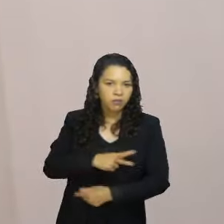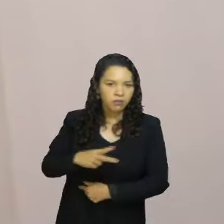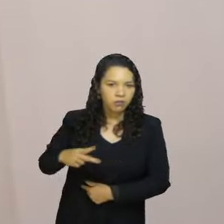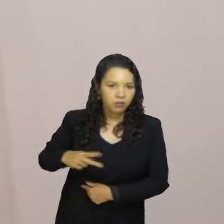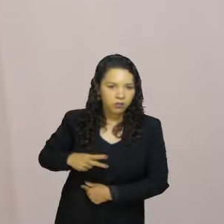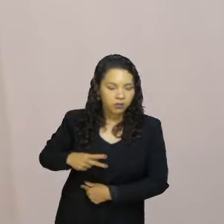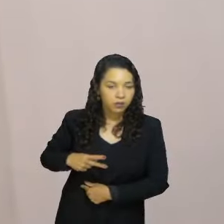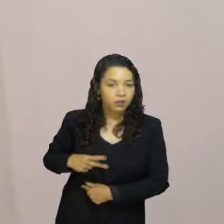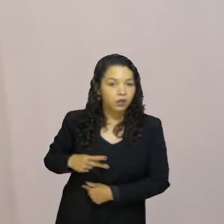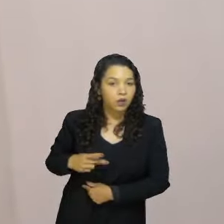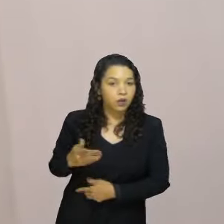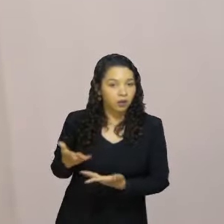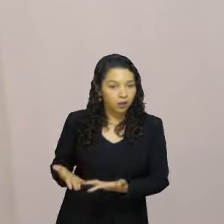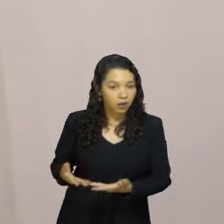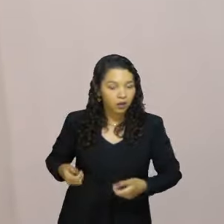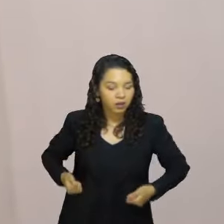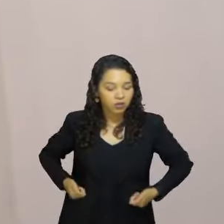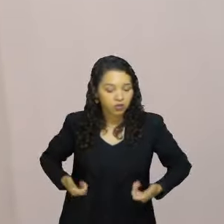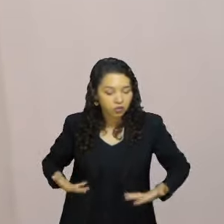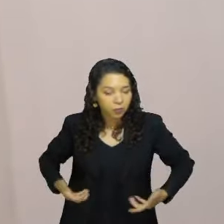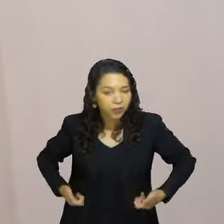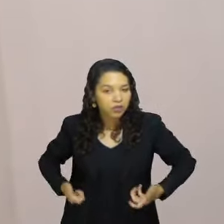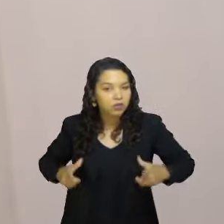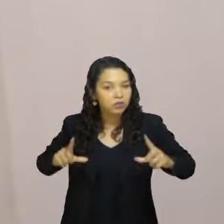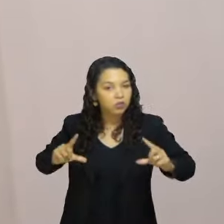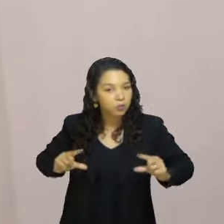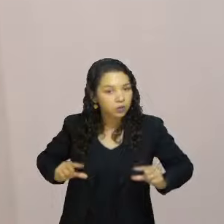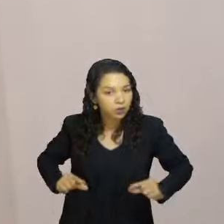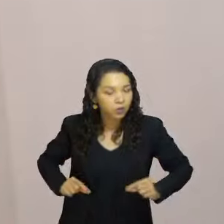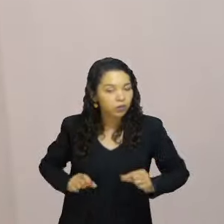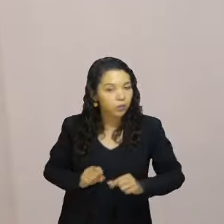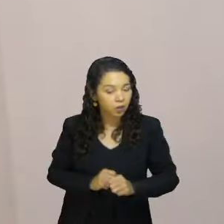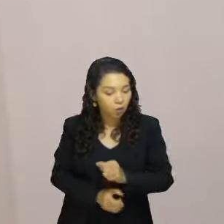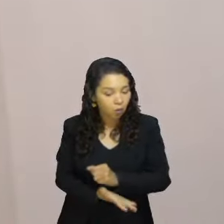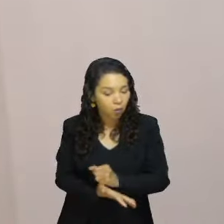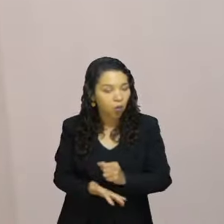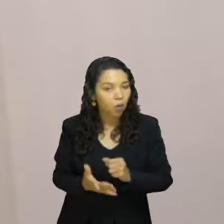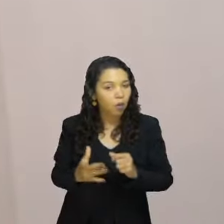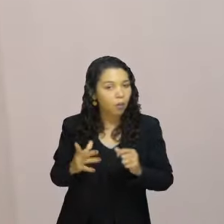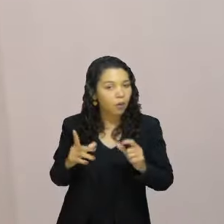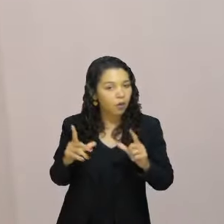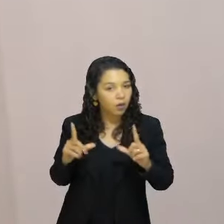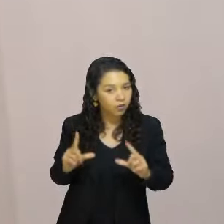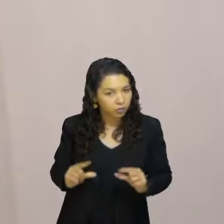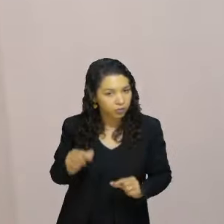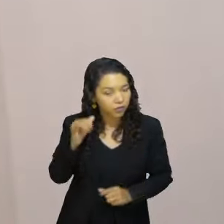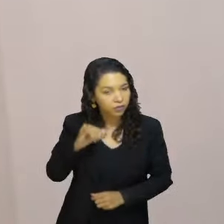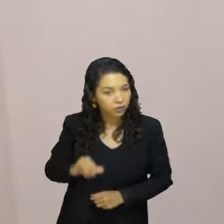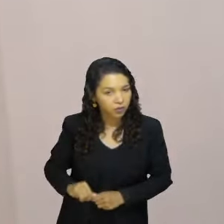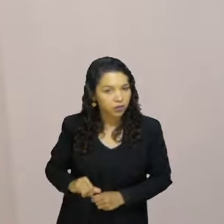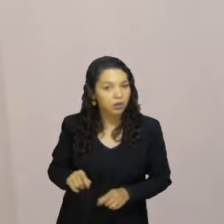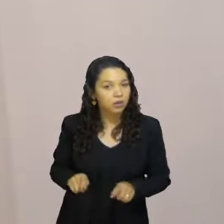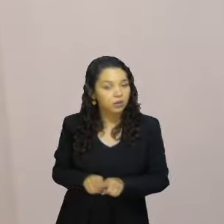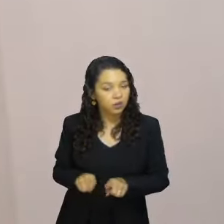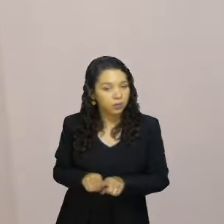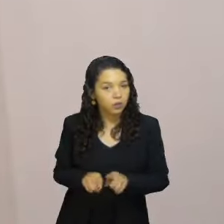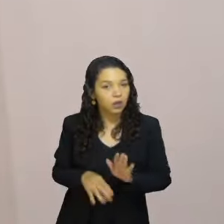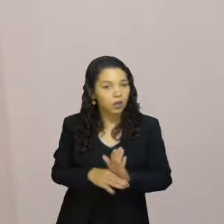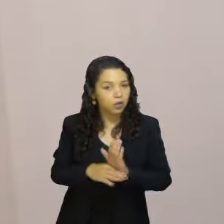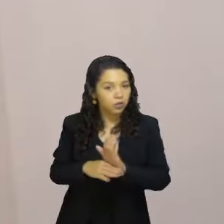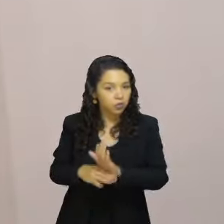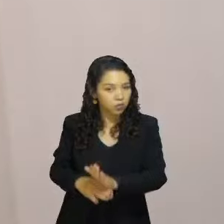apenas elimine desperdícios e desvios, mas que também traga resultados tangíveis para